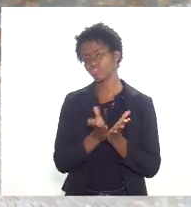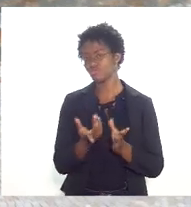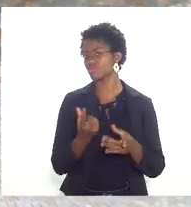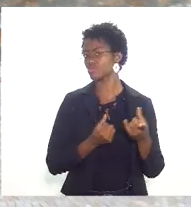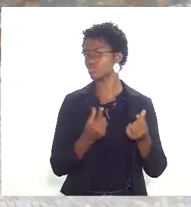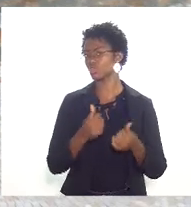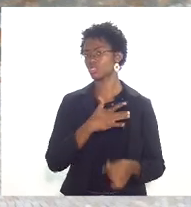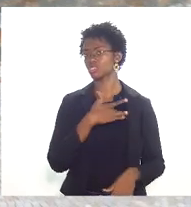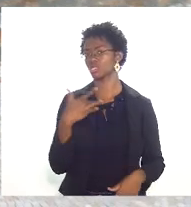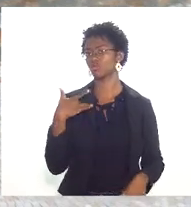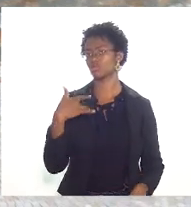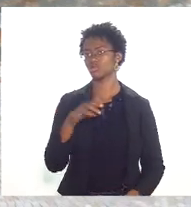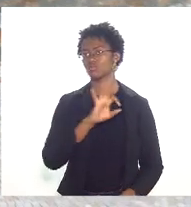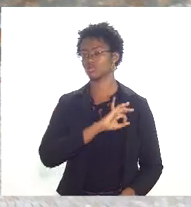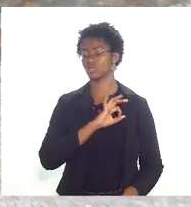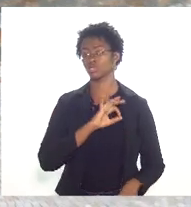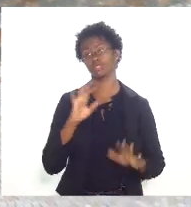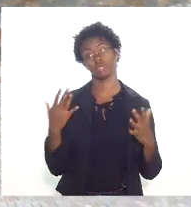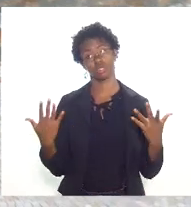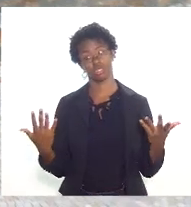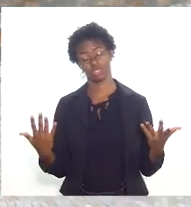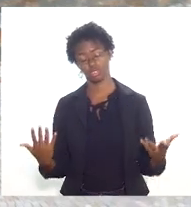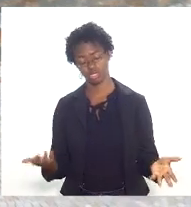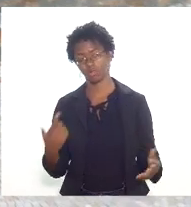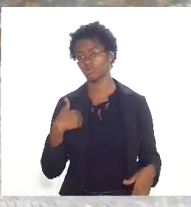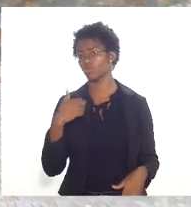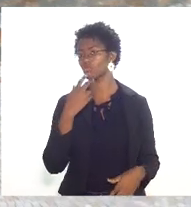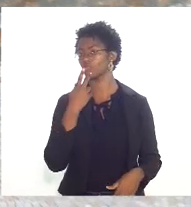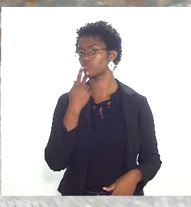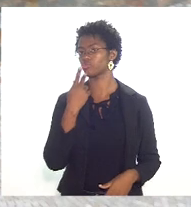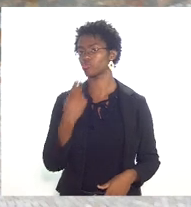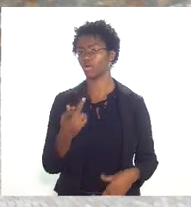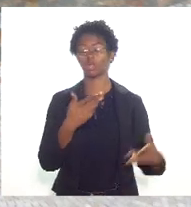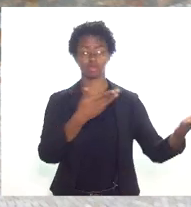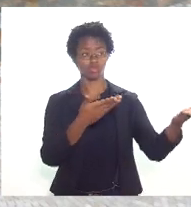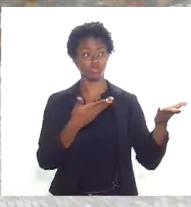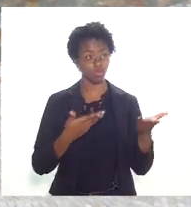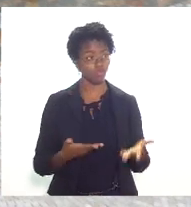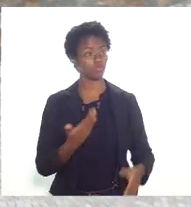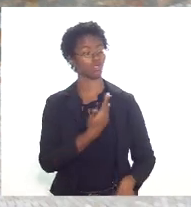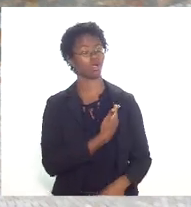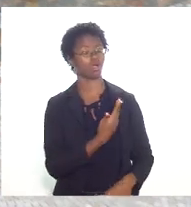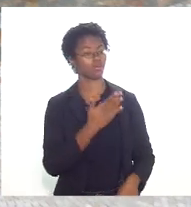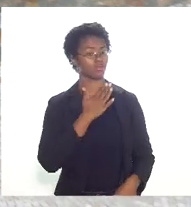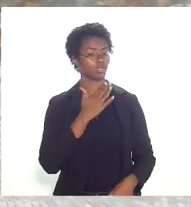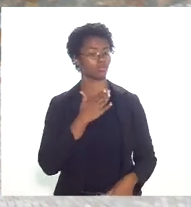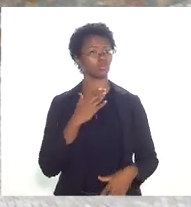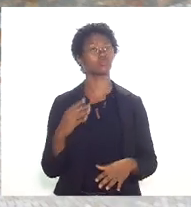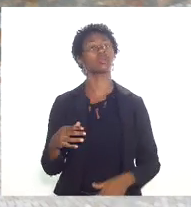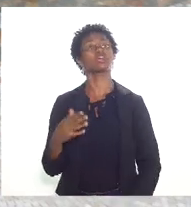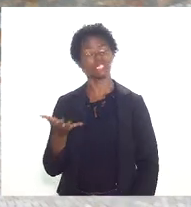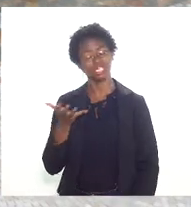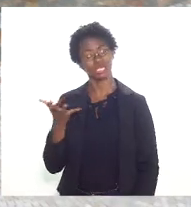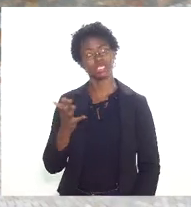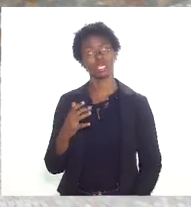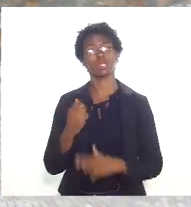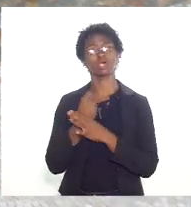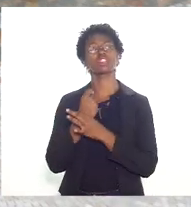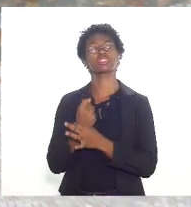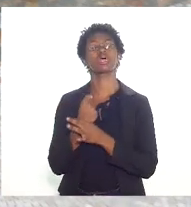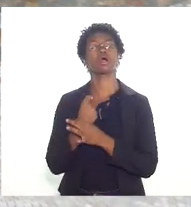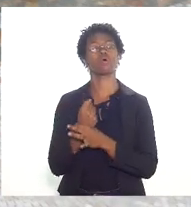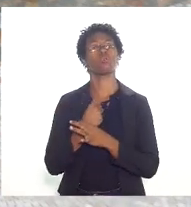saúde da Polícia Militar então gente vai Presidente a filha mulher afirma com o foco meus colegas Defensores da Segurança Pública